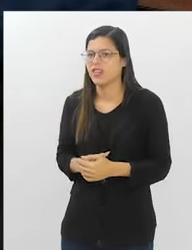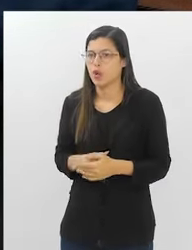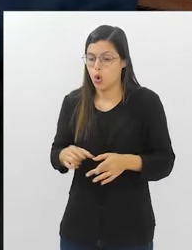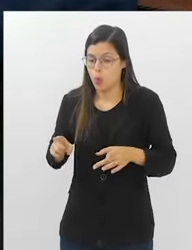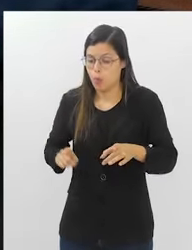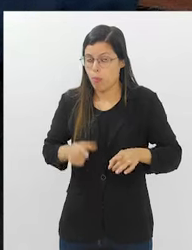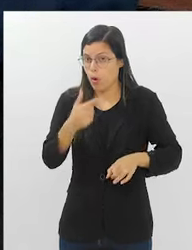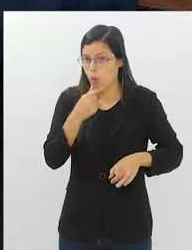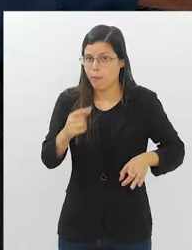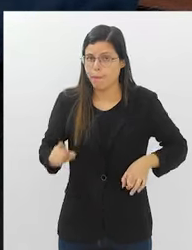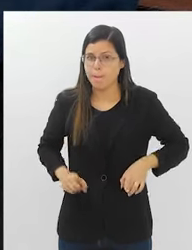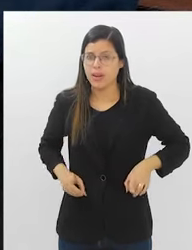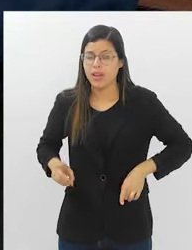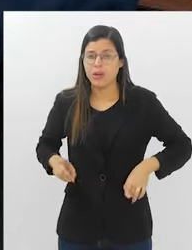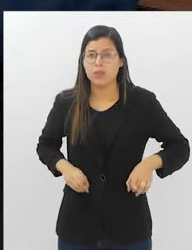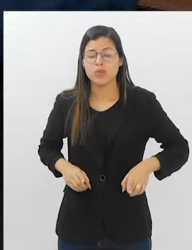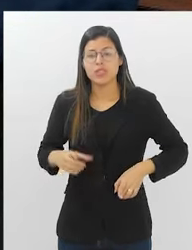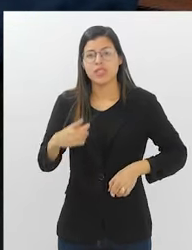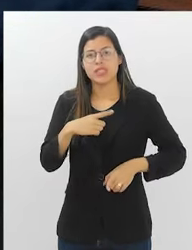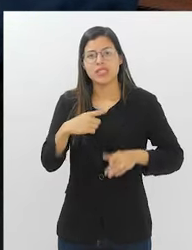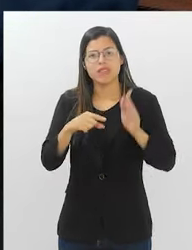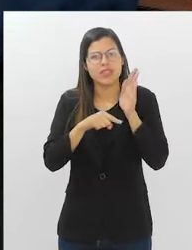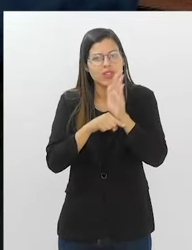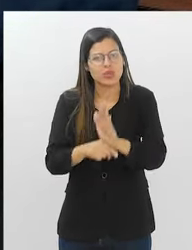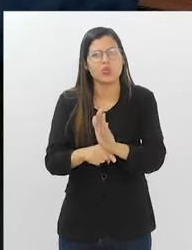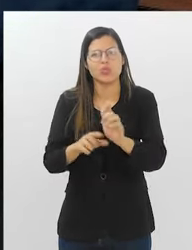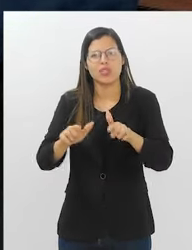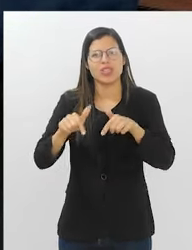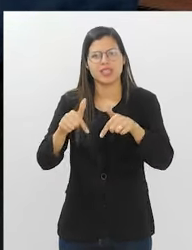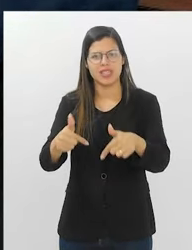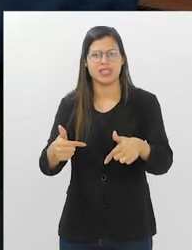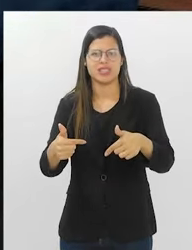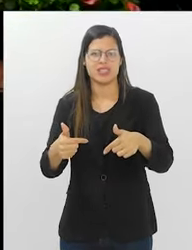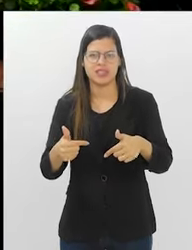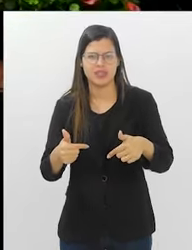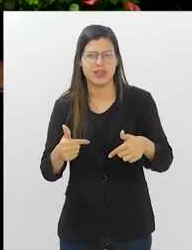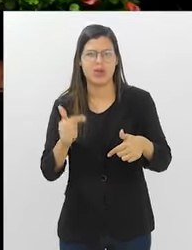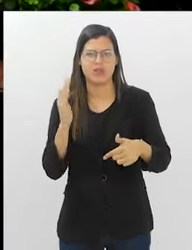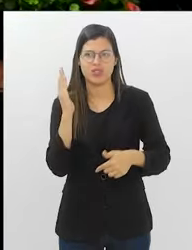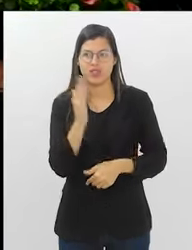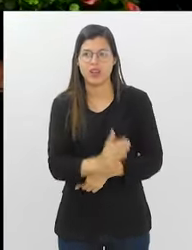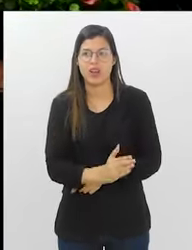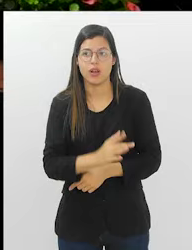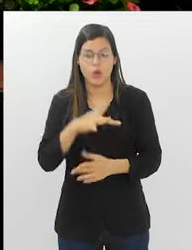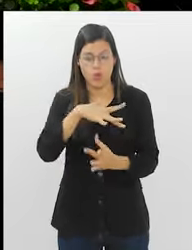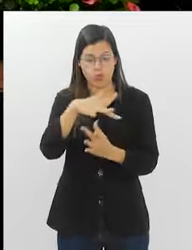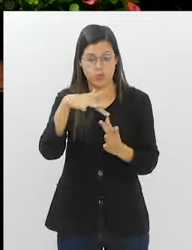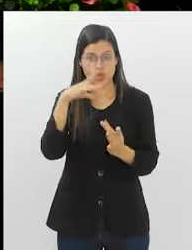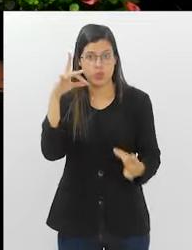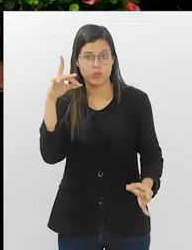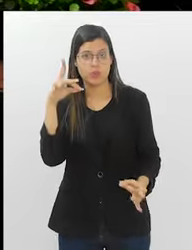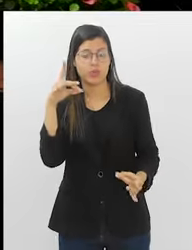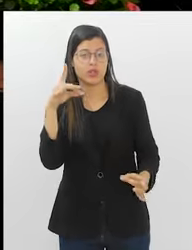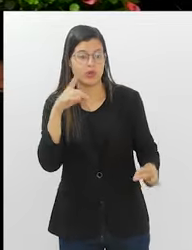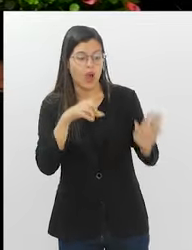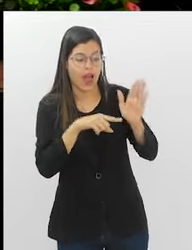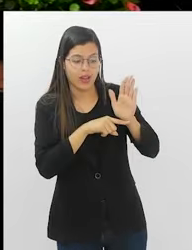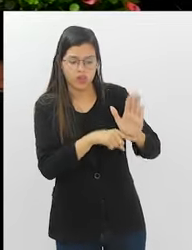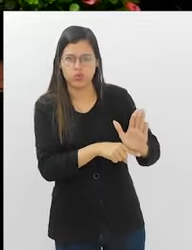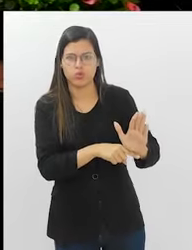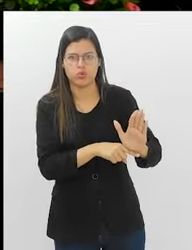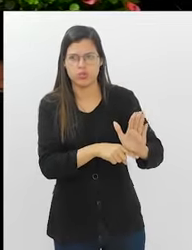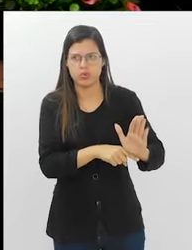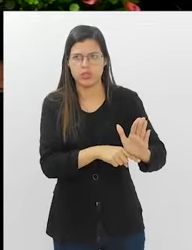caso do meu primo, ela teve essa ajuda, essa ação direta. Quer dizer, os espíritos intervêm, eles não interferem.